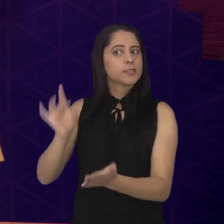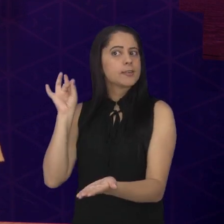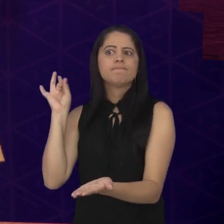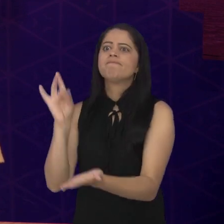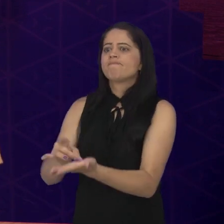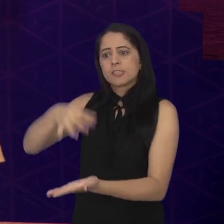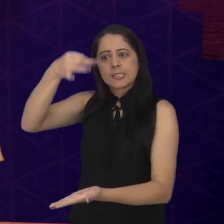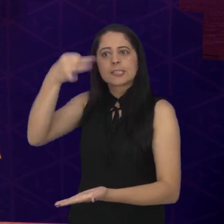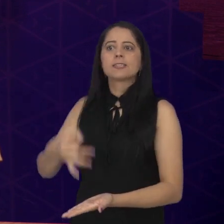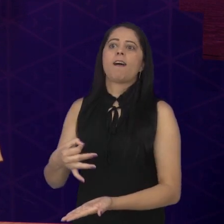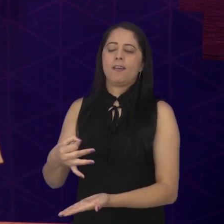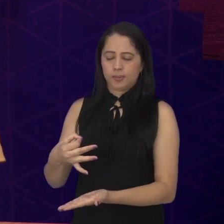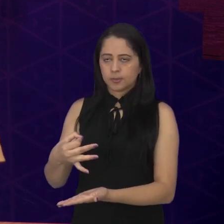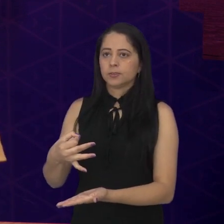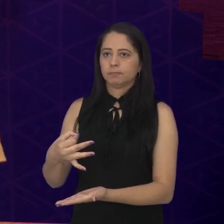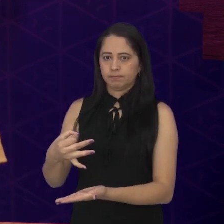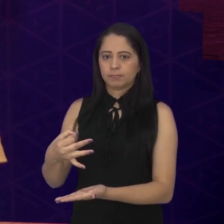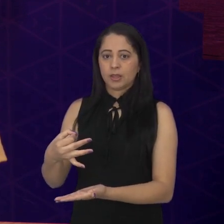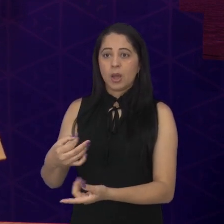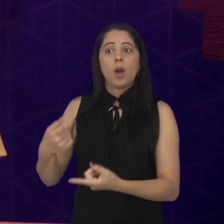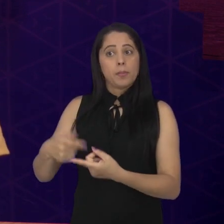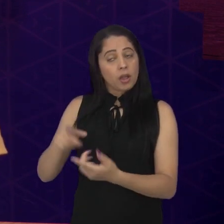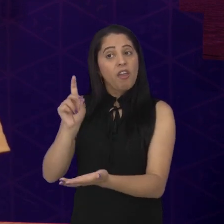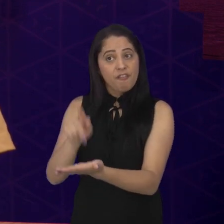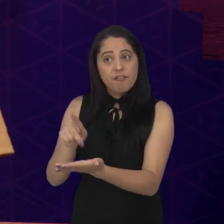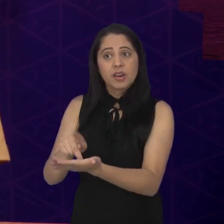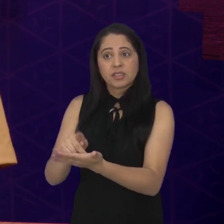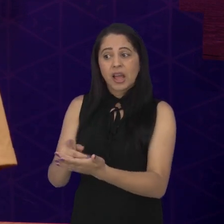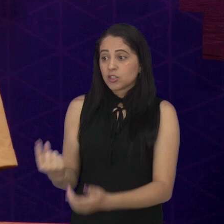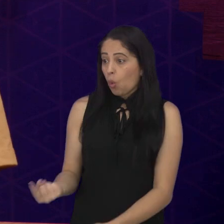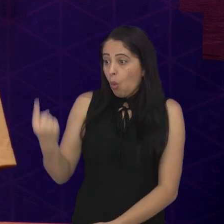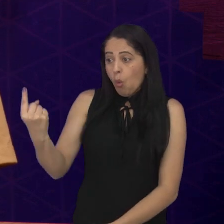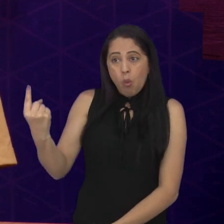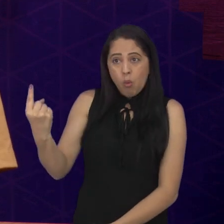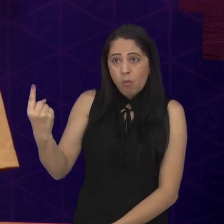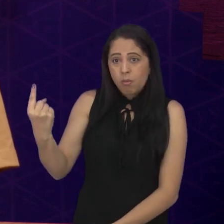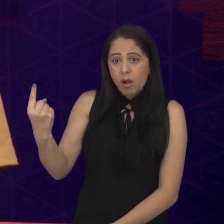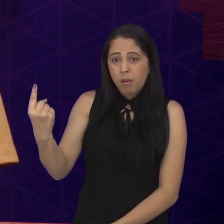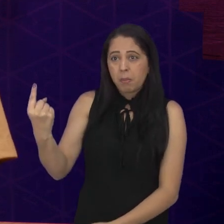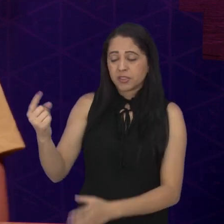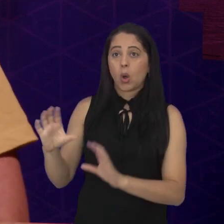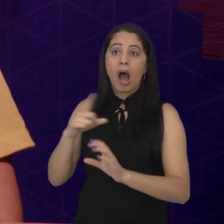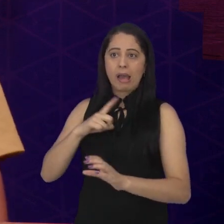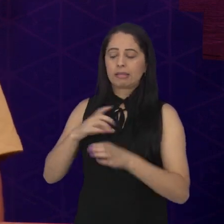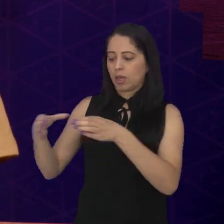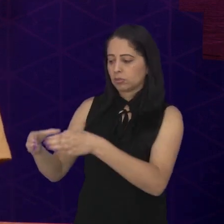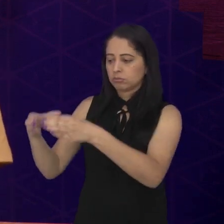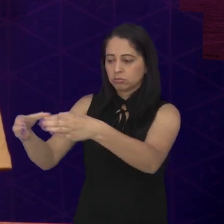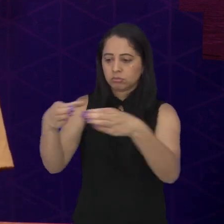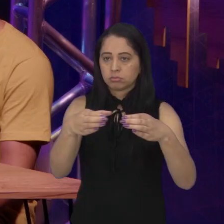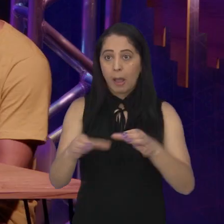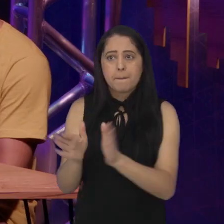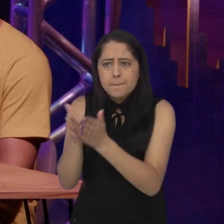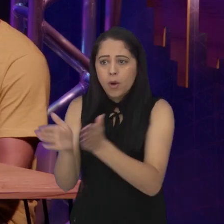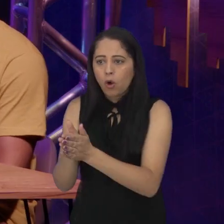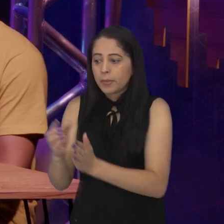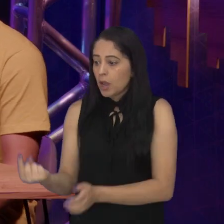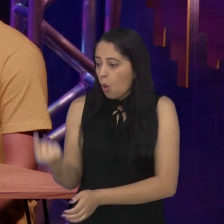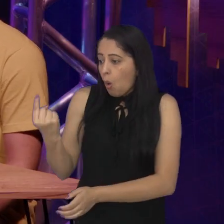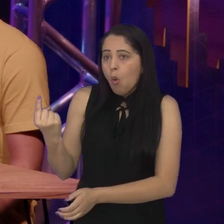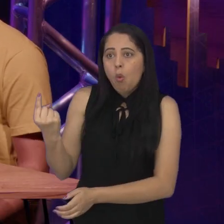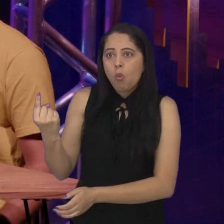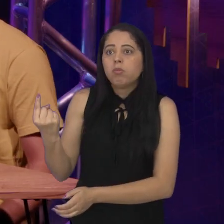é representado muito bem, porque literalmente uma pessoa de cada distrito, né, um casal, na verdade,